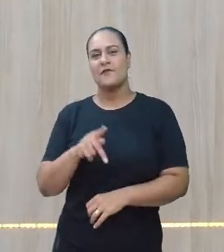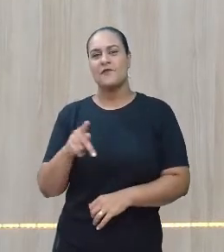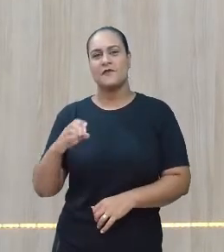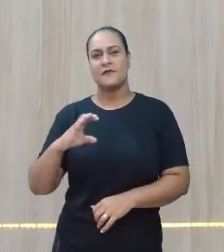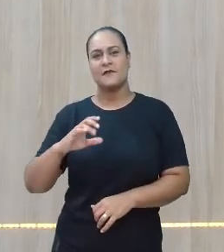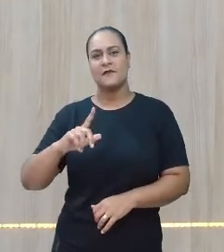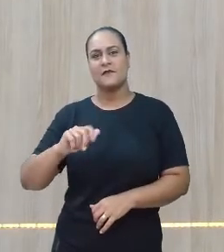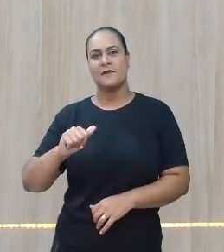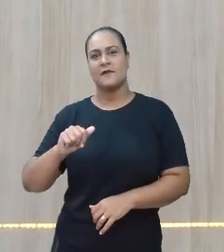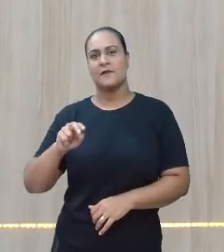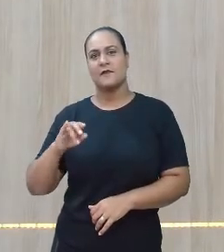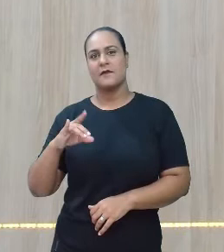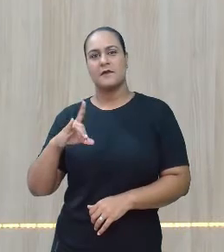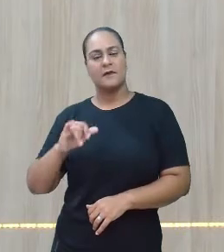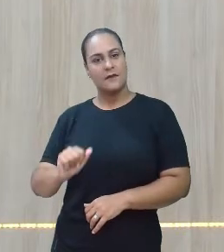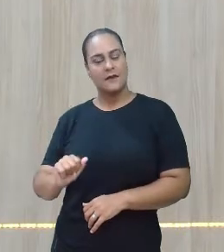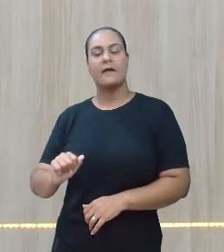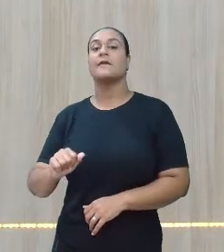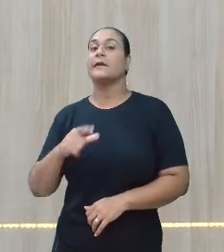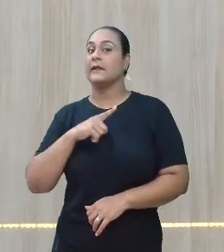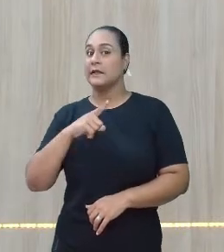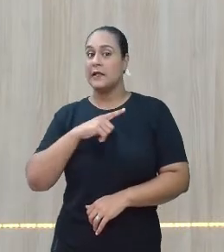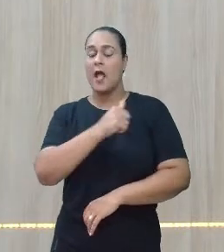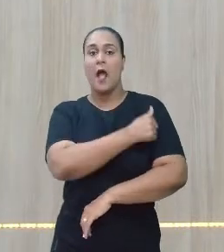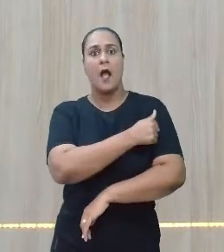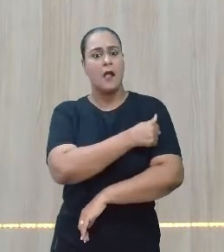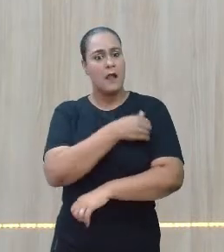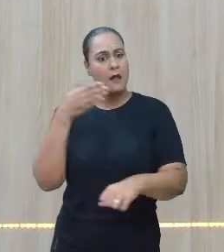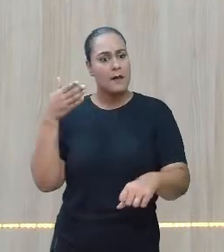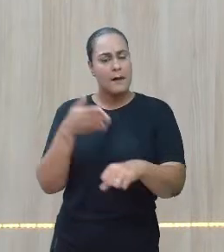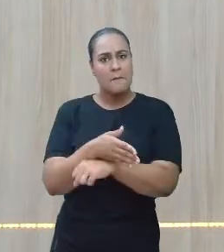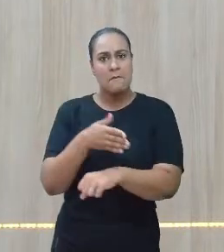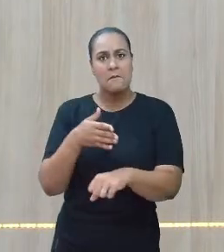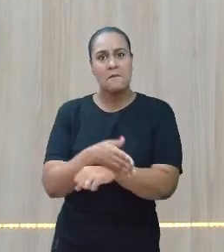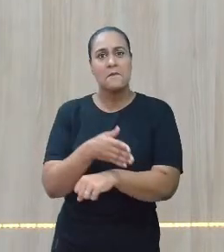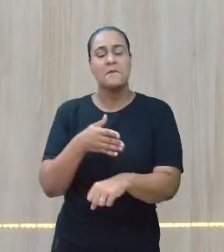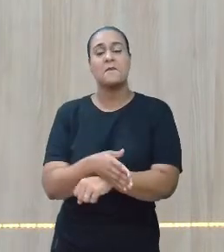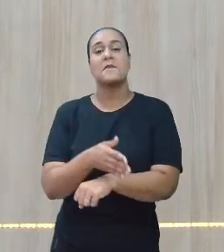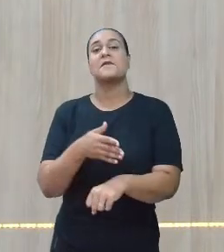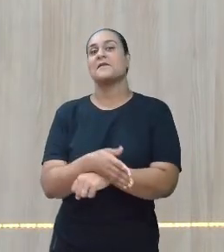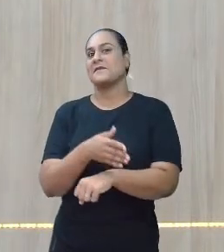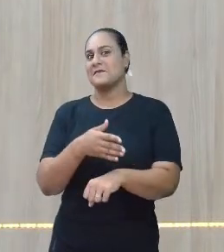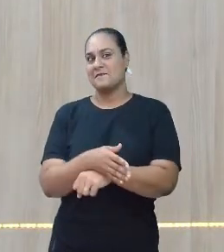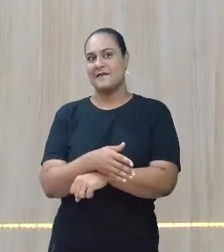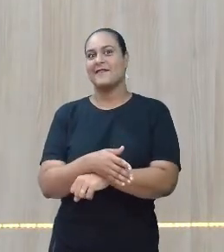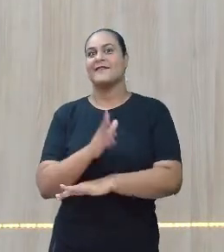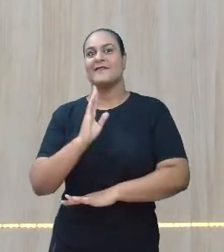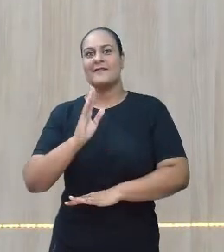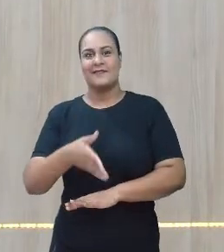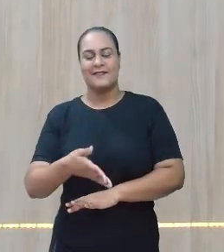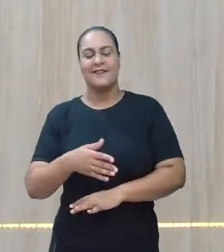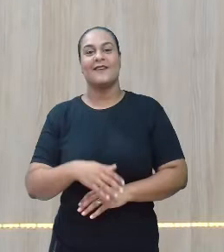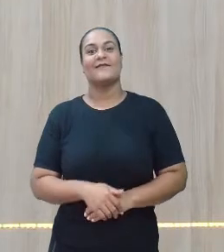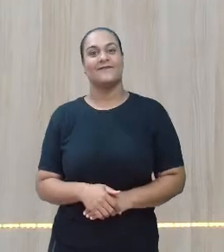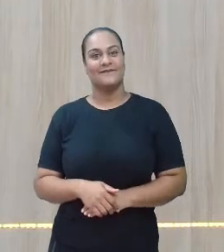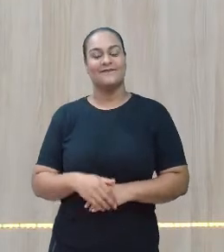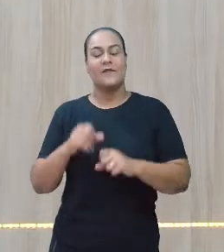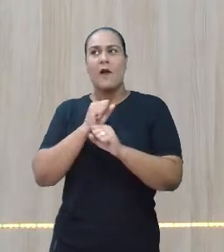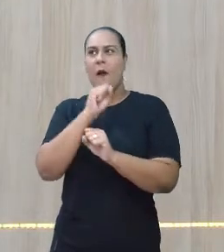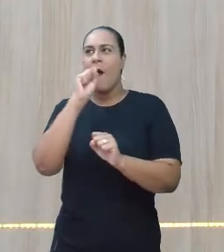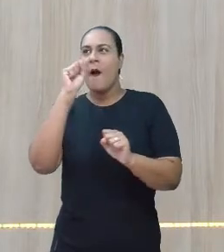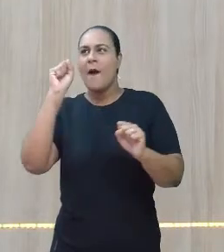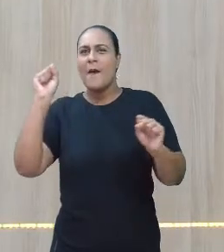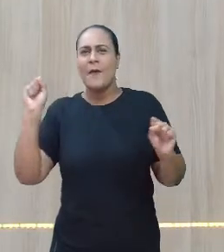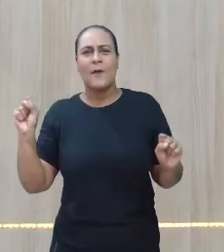está dando aí boas notícias, dizendo que tem alunos, né, presentes na aula, que acordaram cedinho para participar